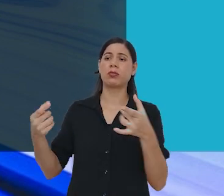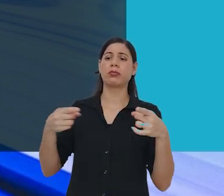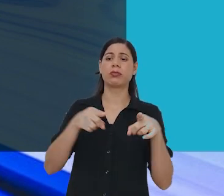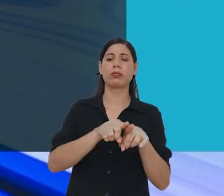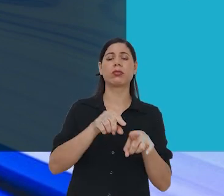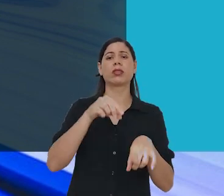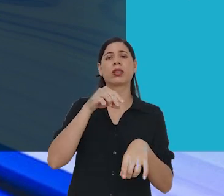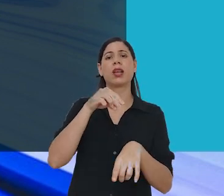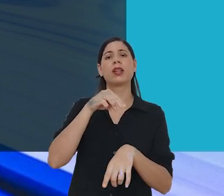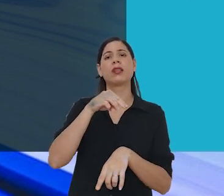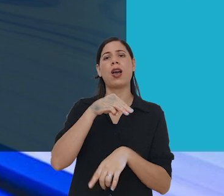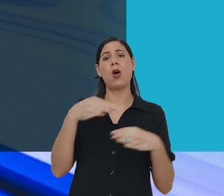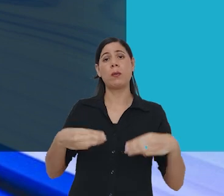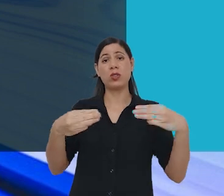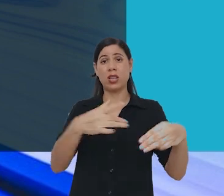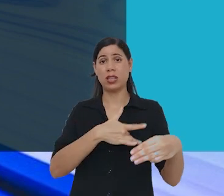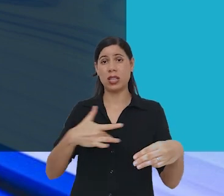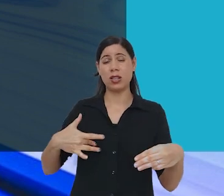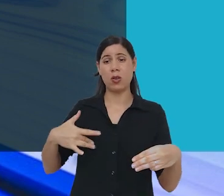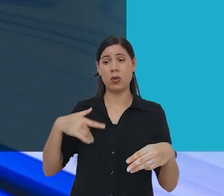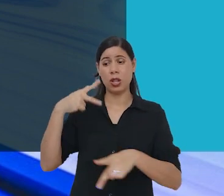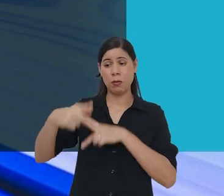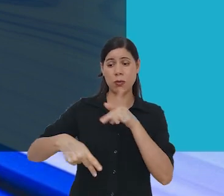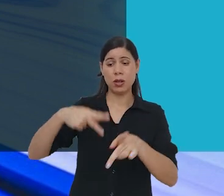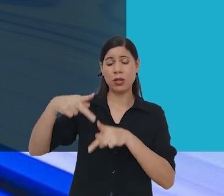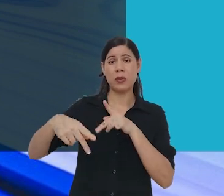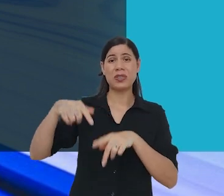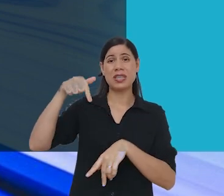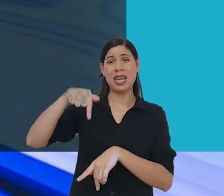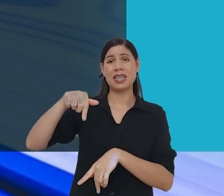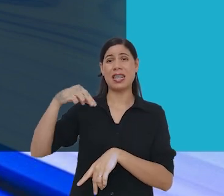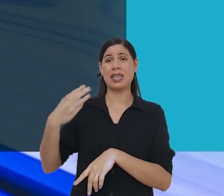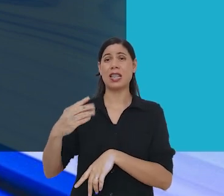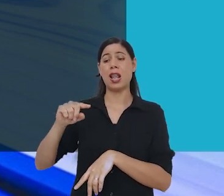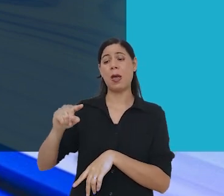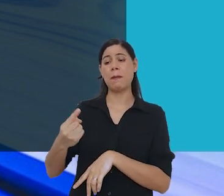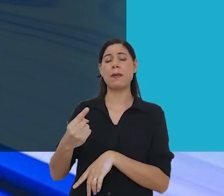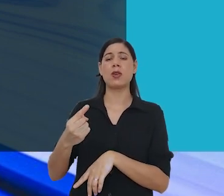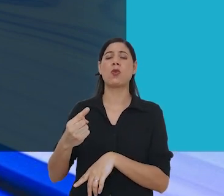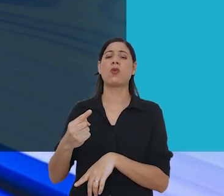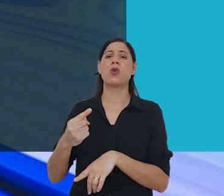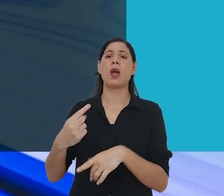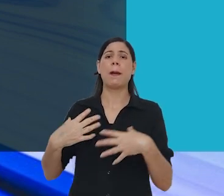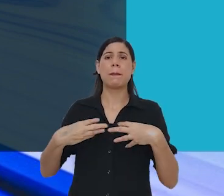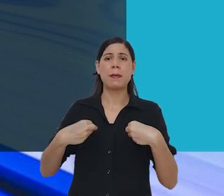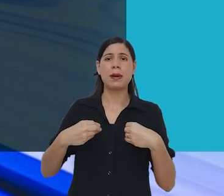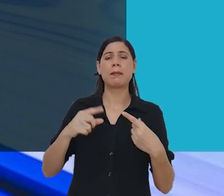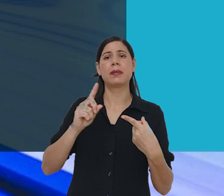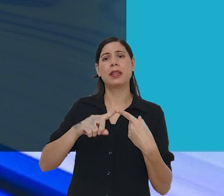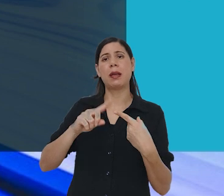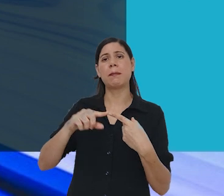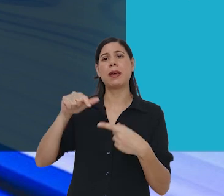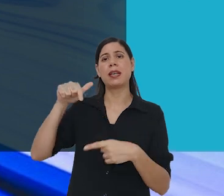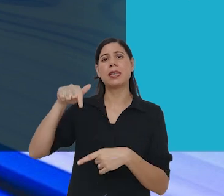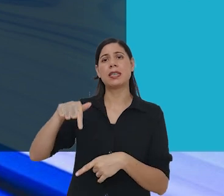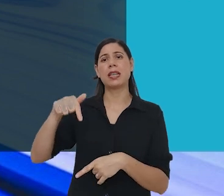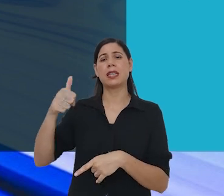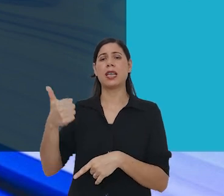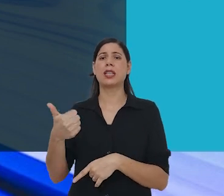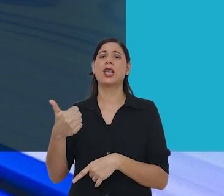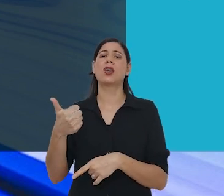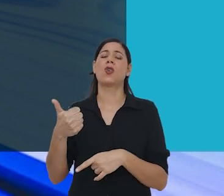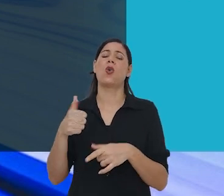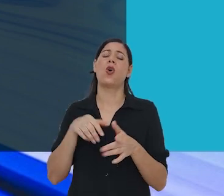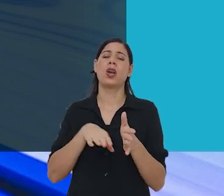ao Ministério da Saúde, a população será acometida por 73 mil novos casos de câncer de mama e outros 71